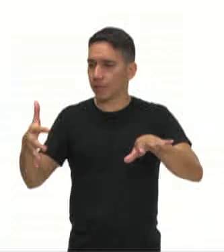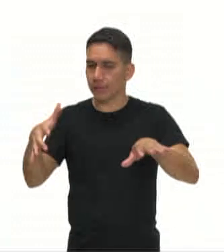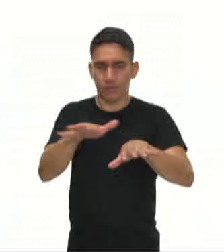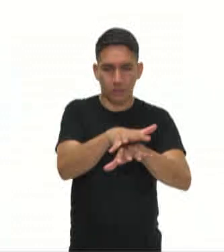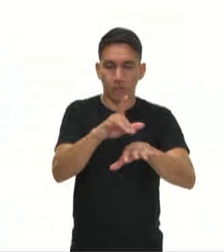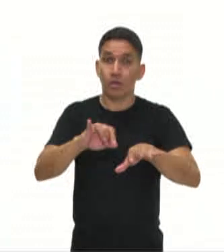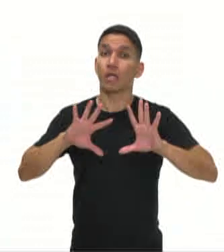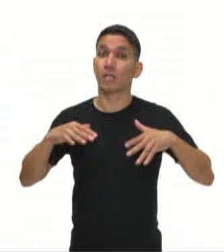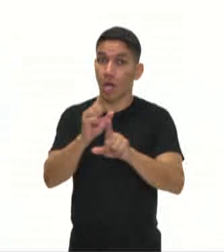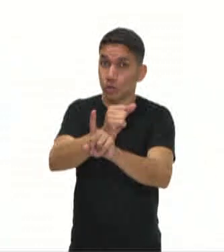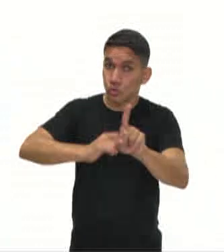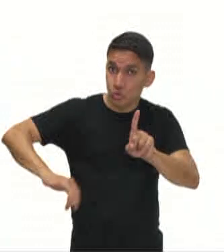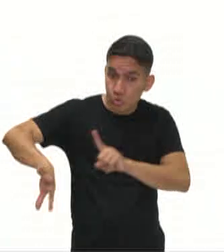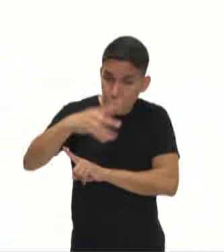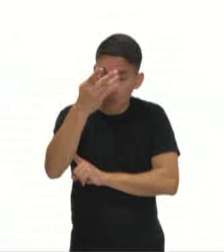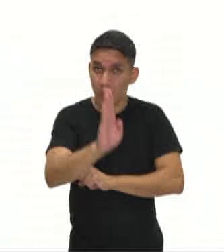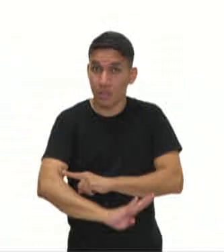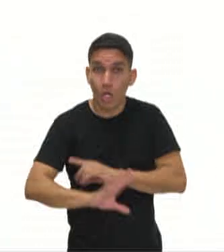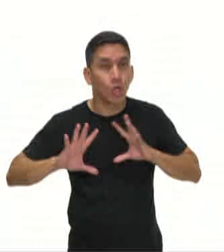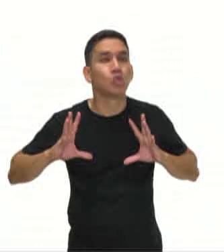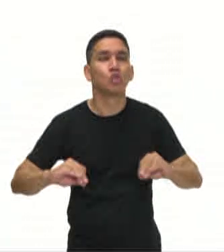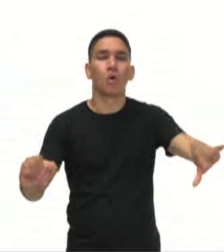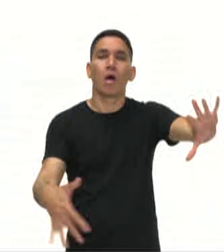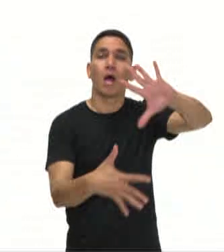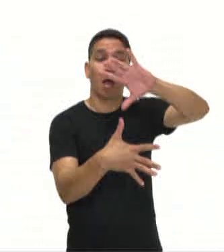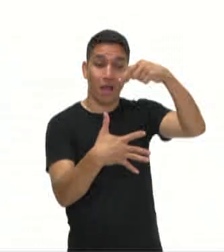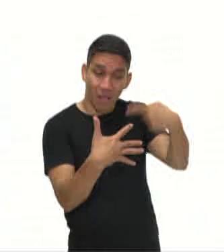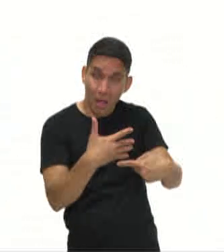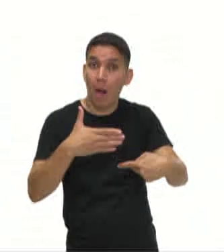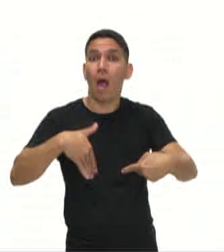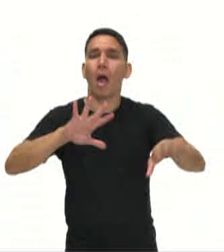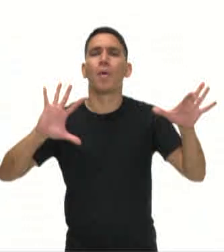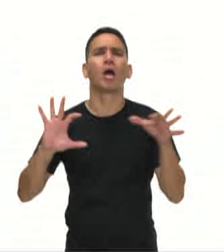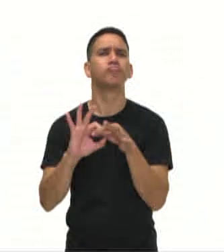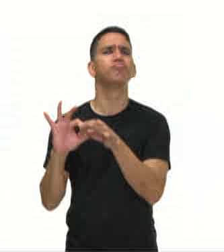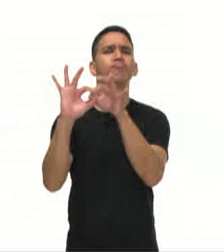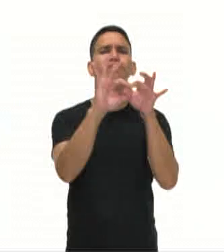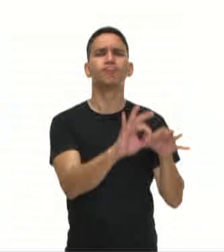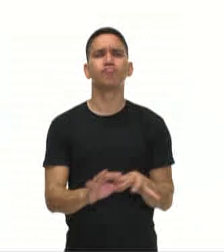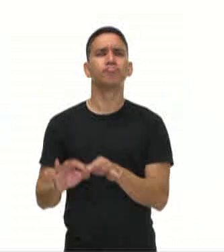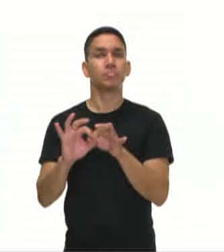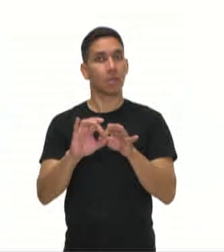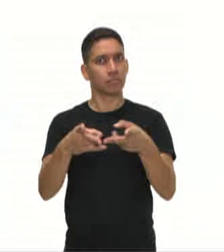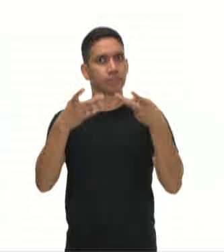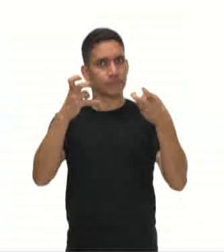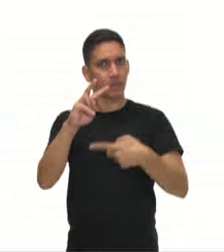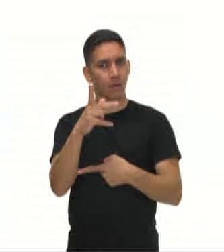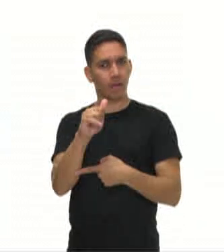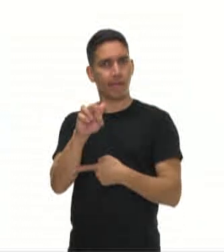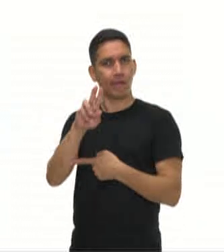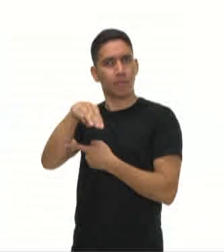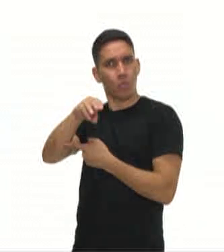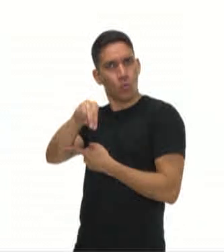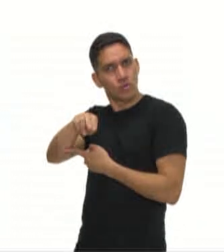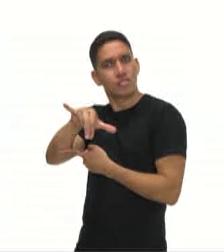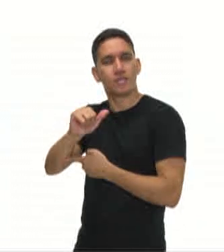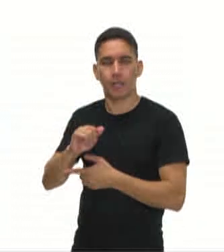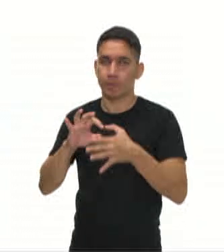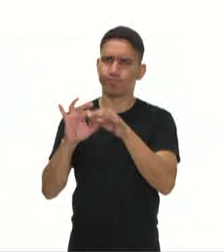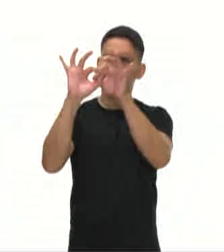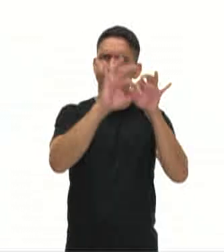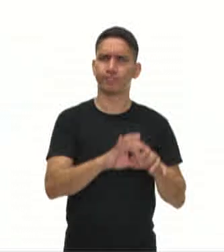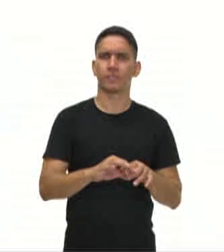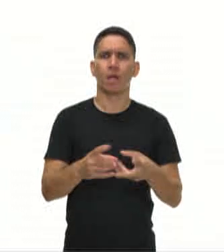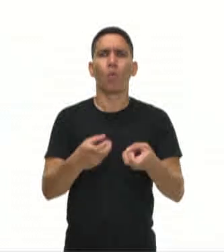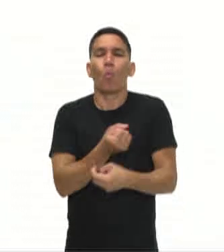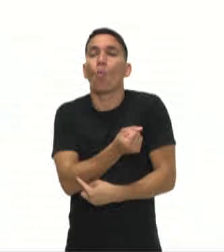de todas da América a que se constitui mais harmoniosamente. Então, veja que o termo harmonia apareceu. Quanto às relações